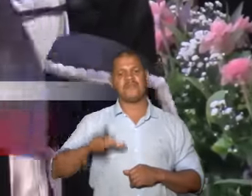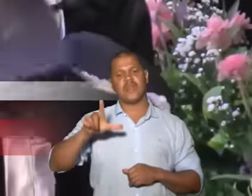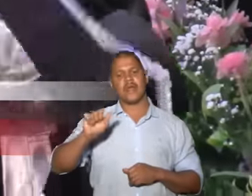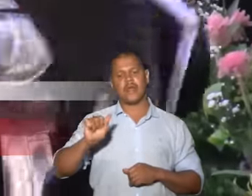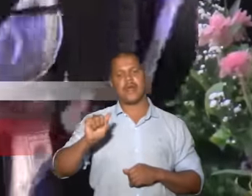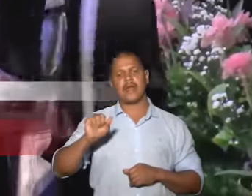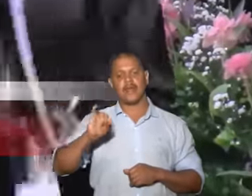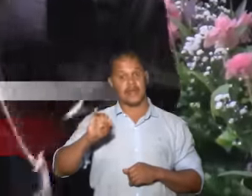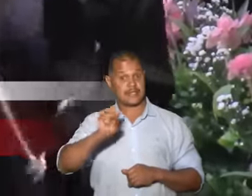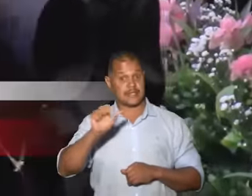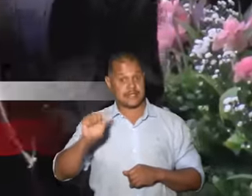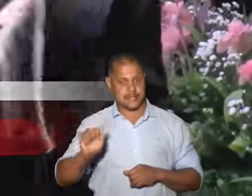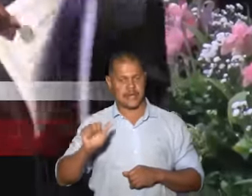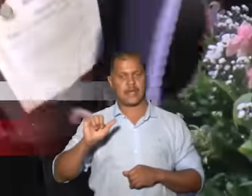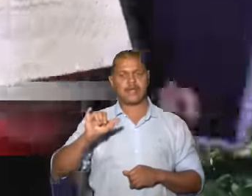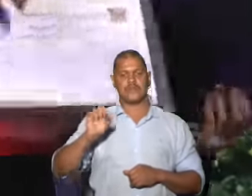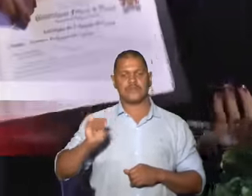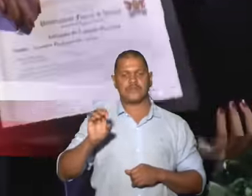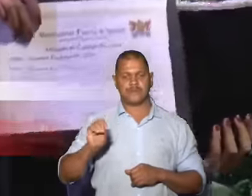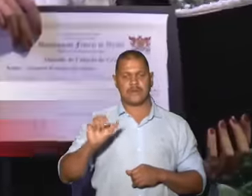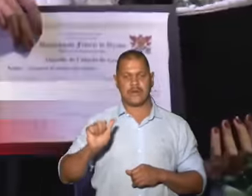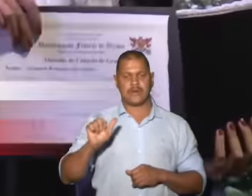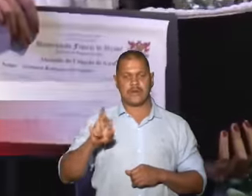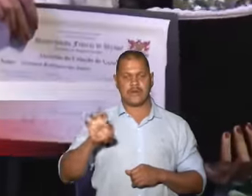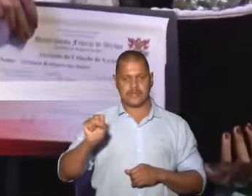Laísa Soares Cardoso.